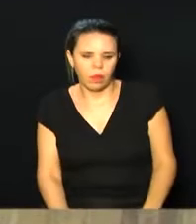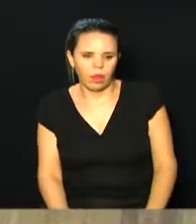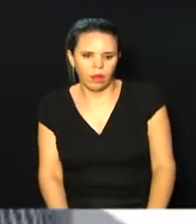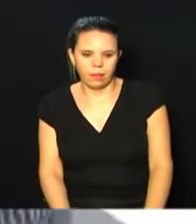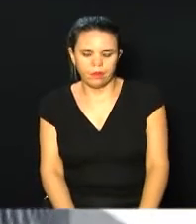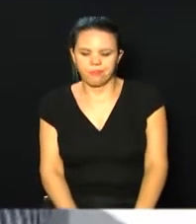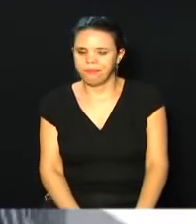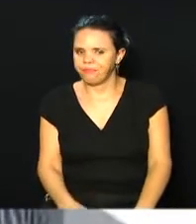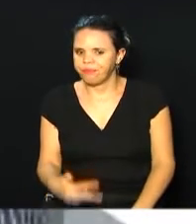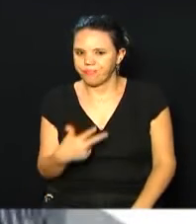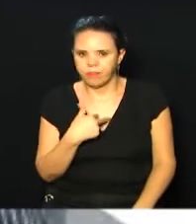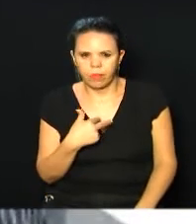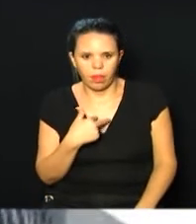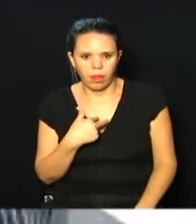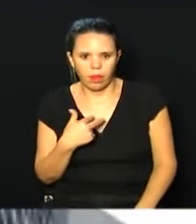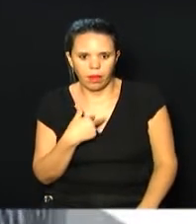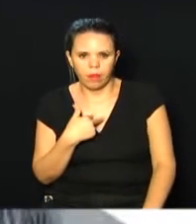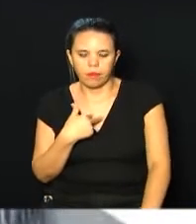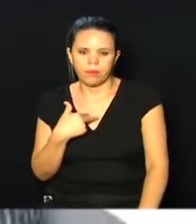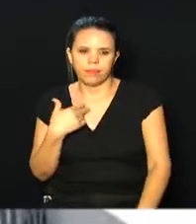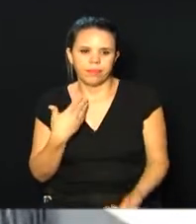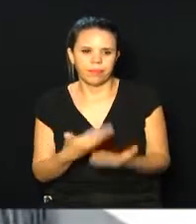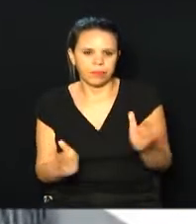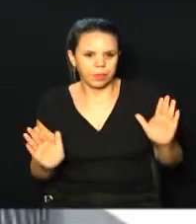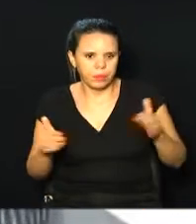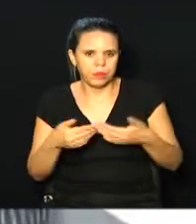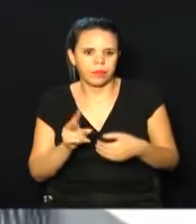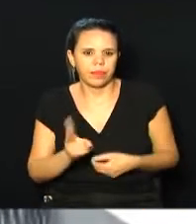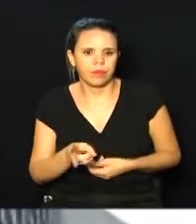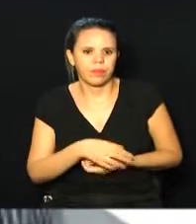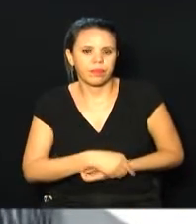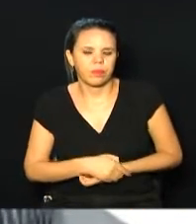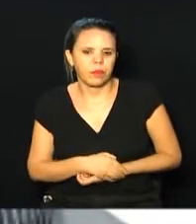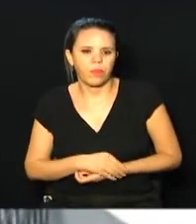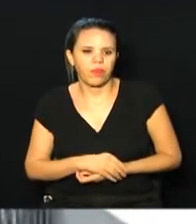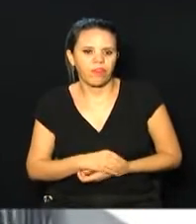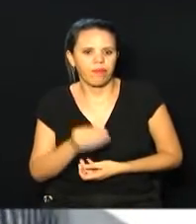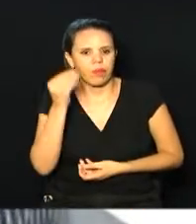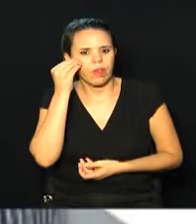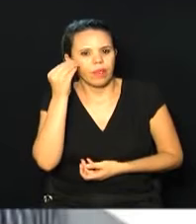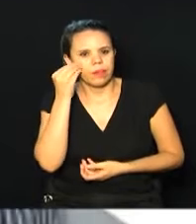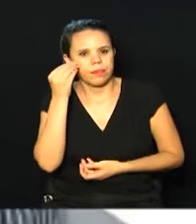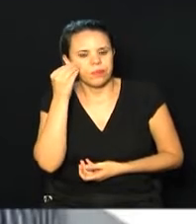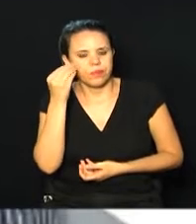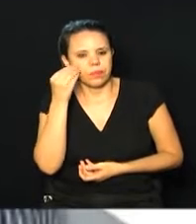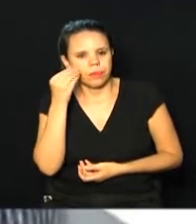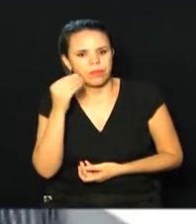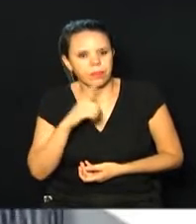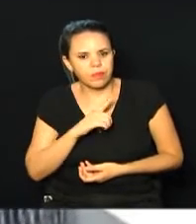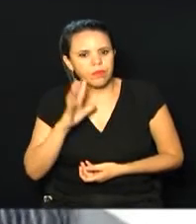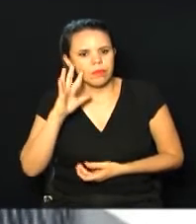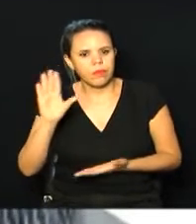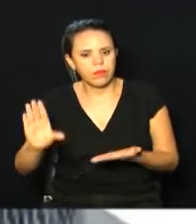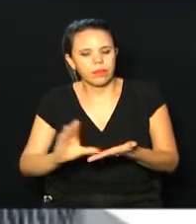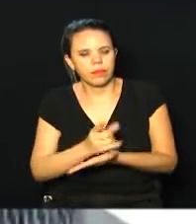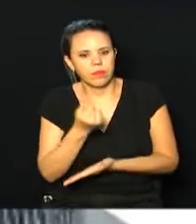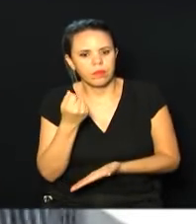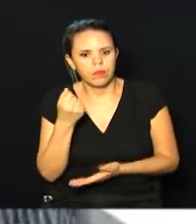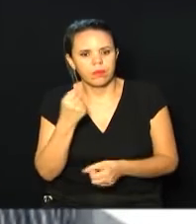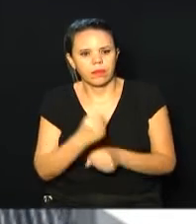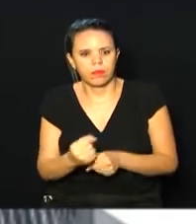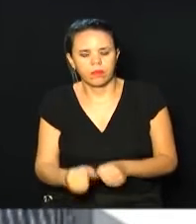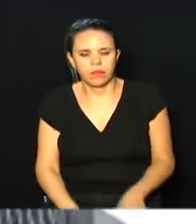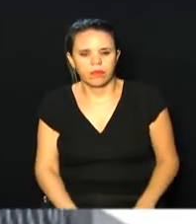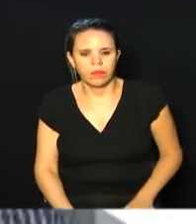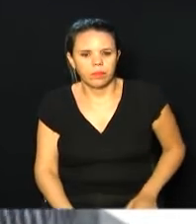não podemos perder o foco, temos que continuar tentando obter os recursos para executar essas